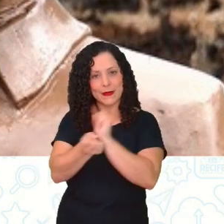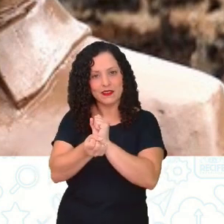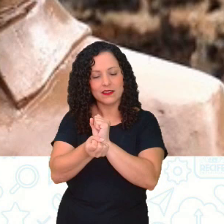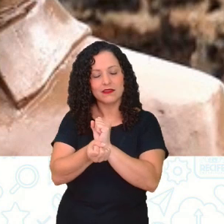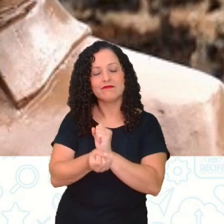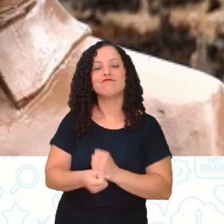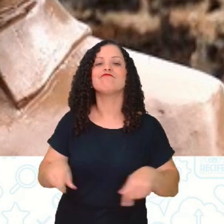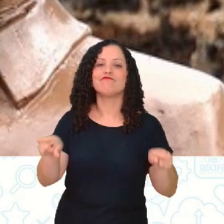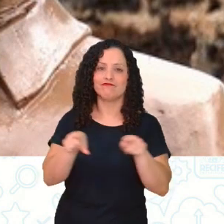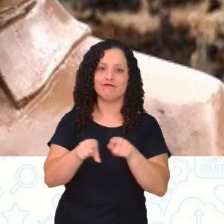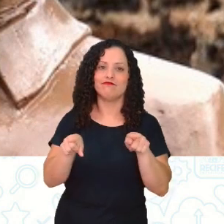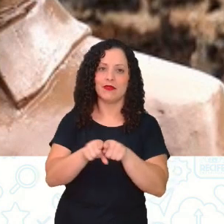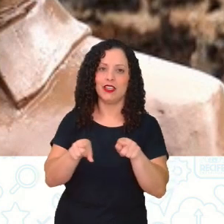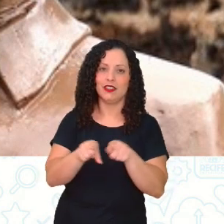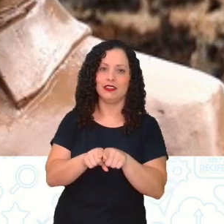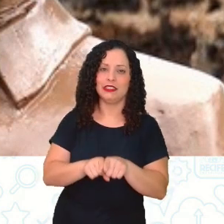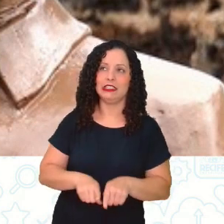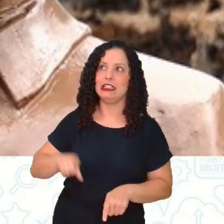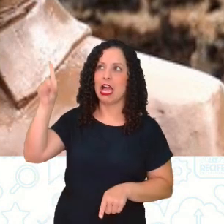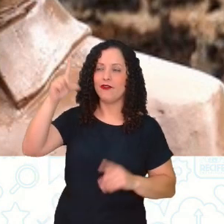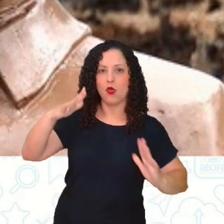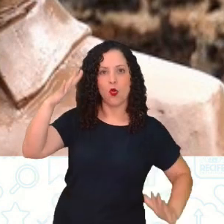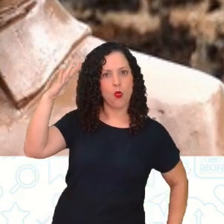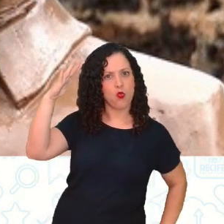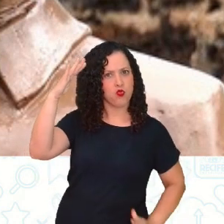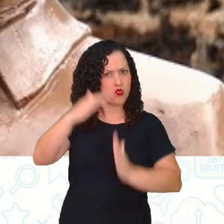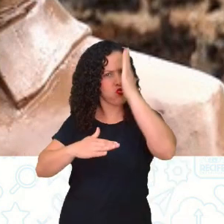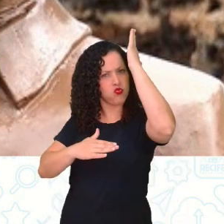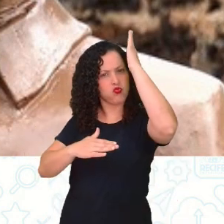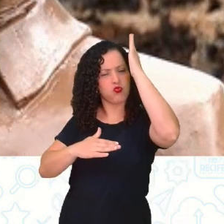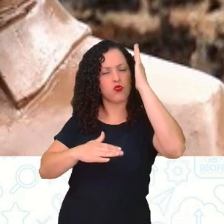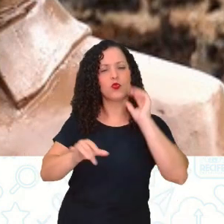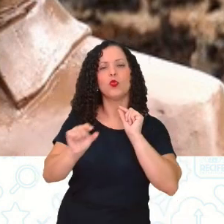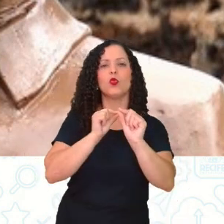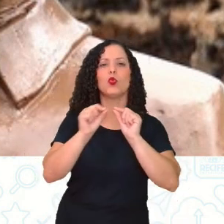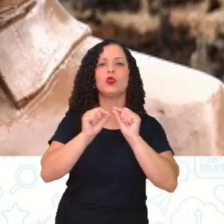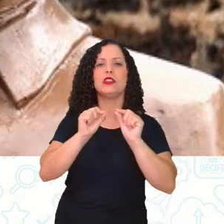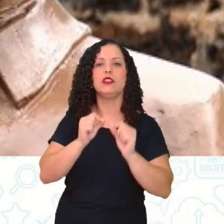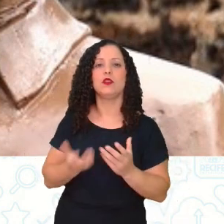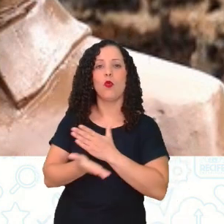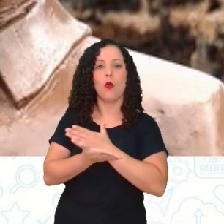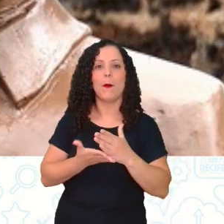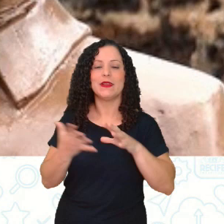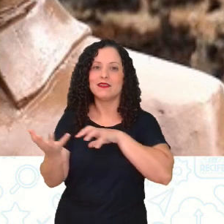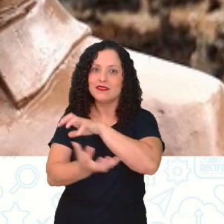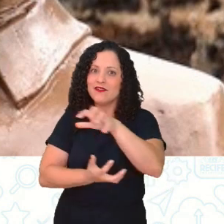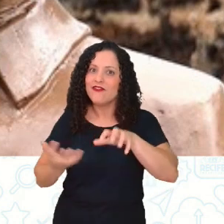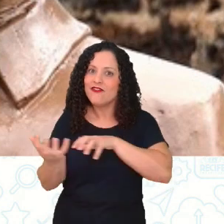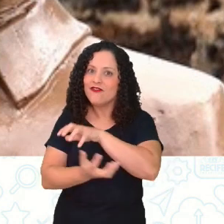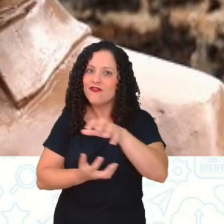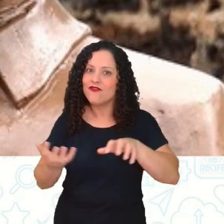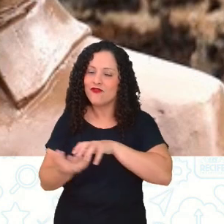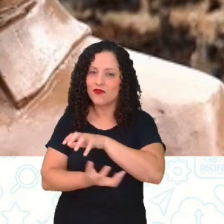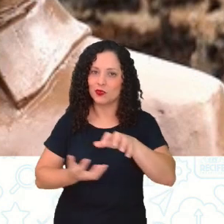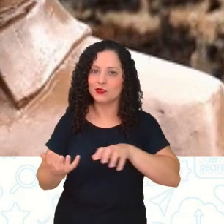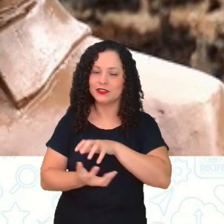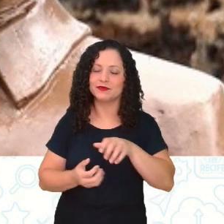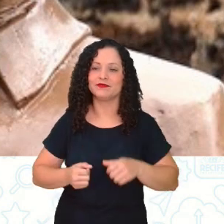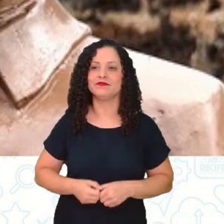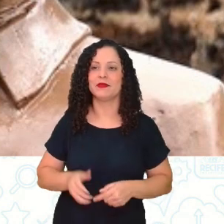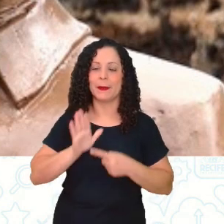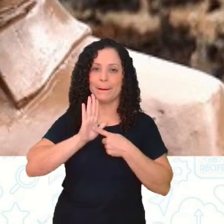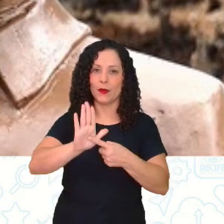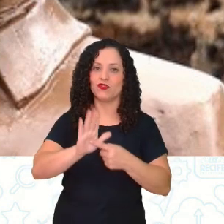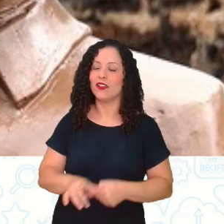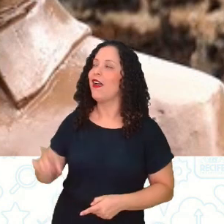Então, aí já foi o estopim, assim, né, o início dessa revolta, certo? E trazendo destaque aí para